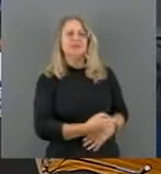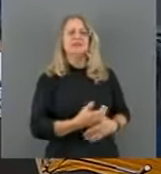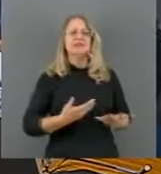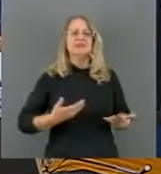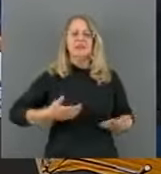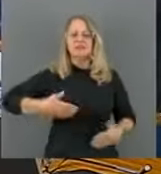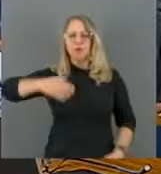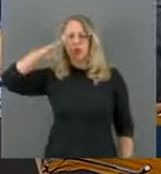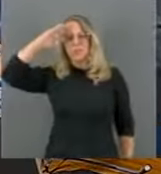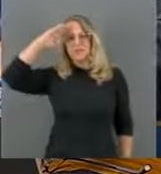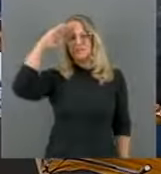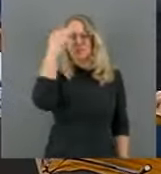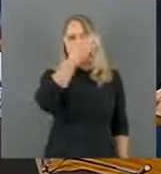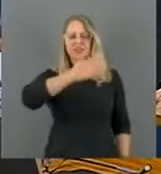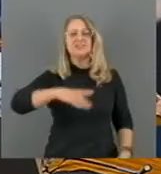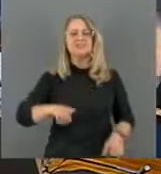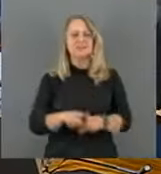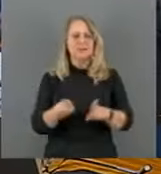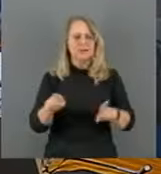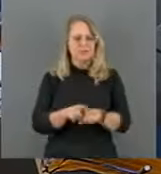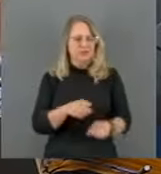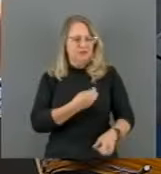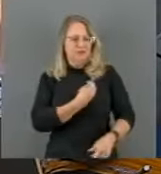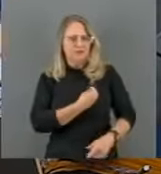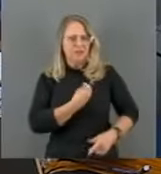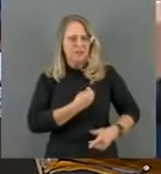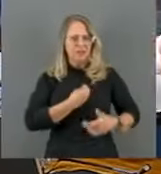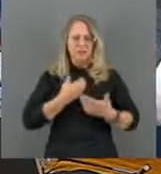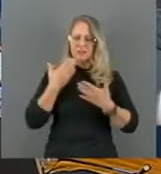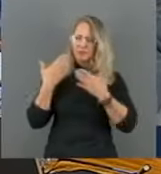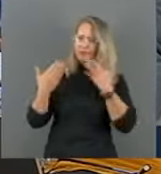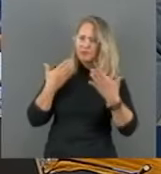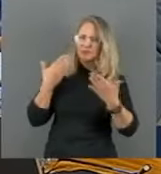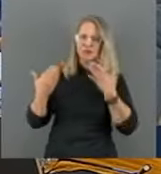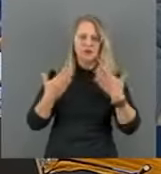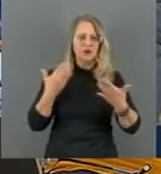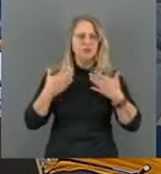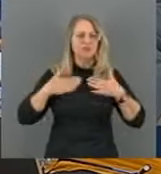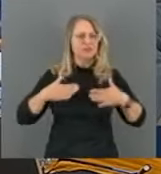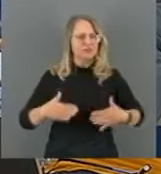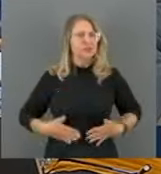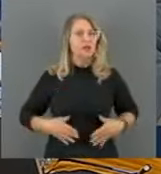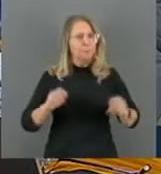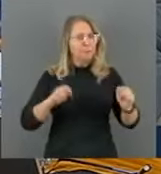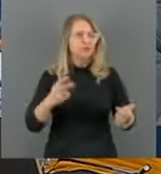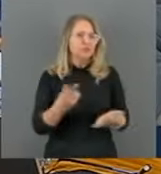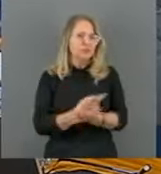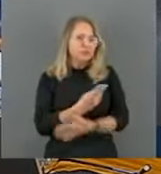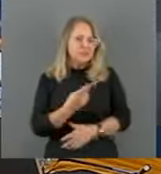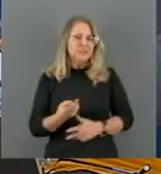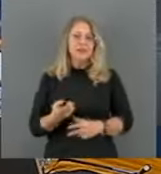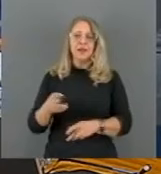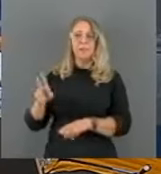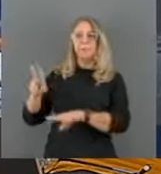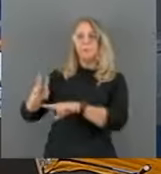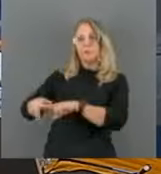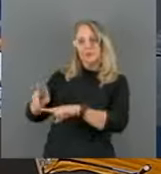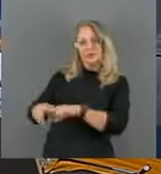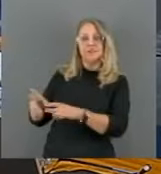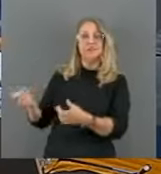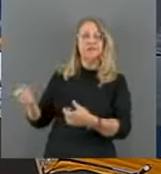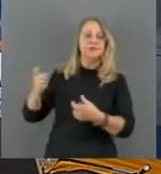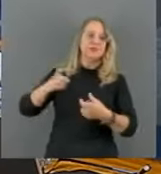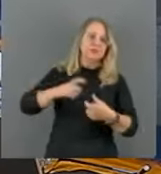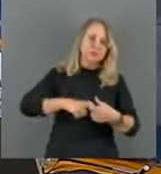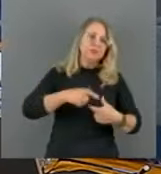hierarquia condicionamento físico condicionamento psicológico porque a qualquer momento ele pode sair daquela prisão preventiva e voltar